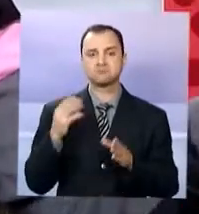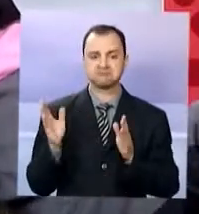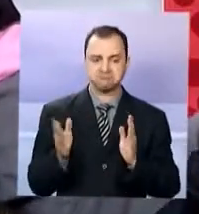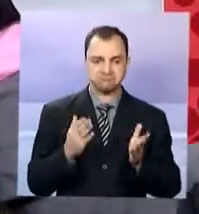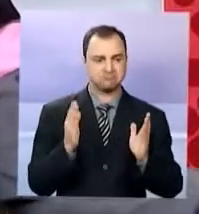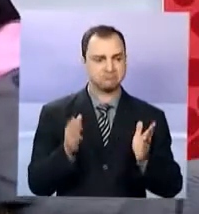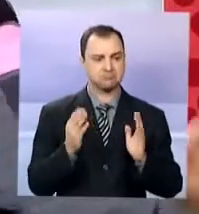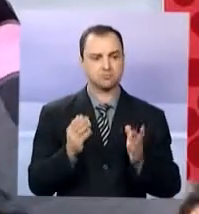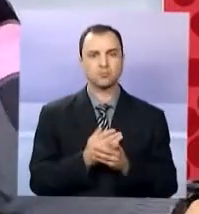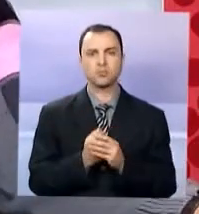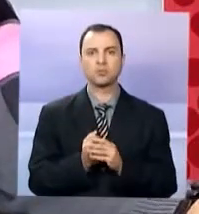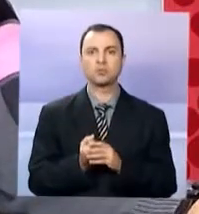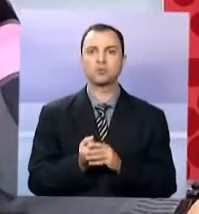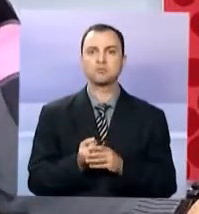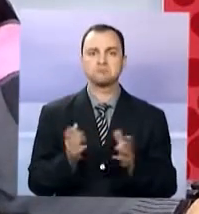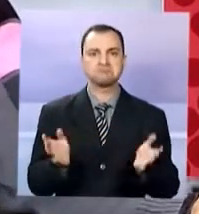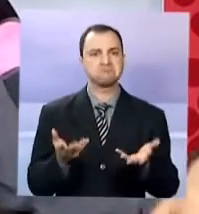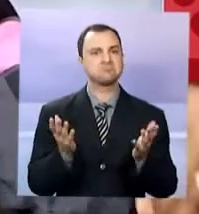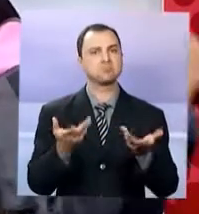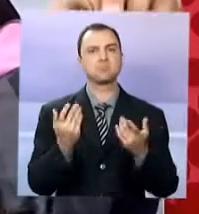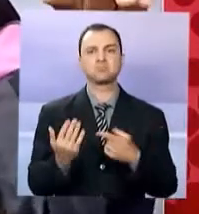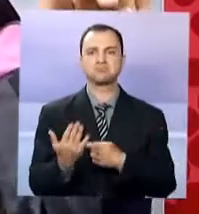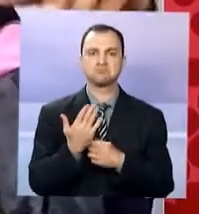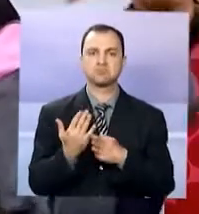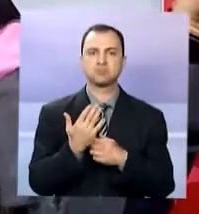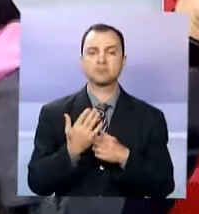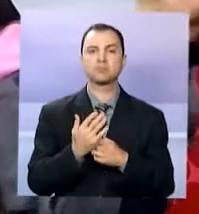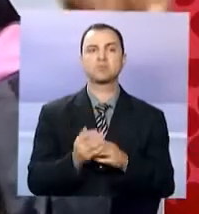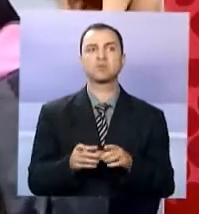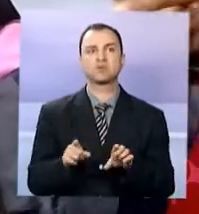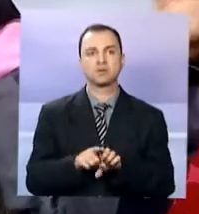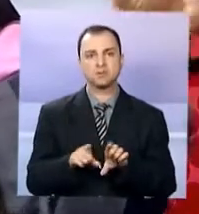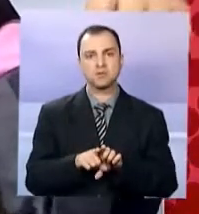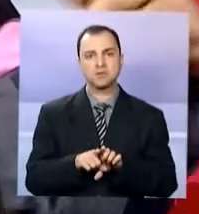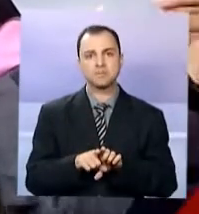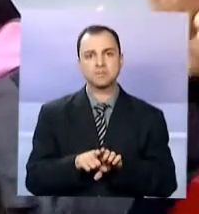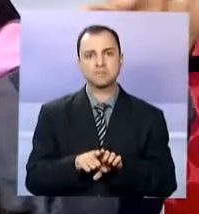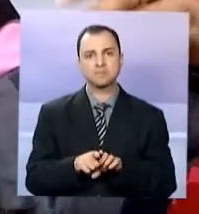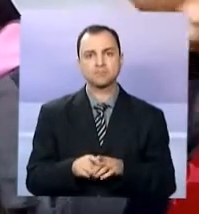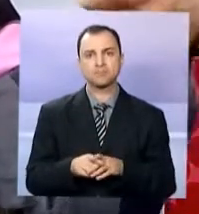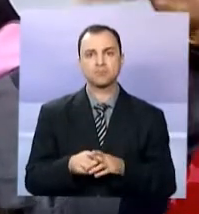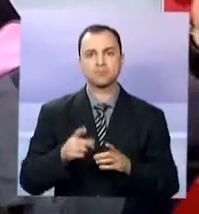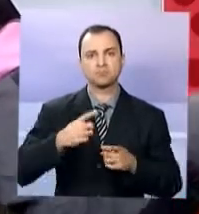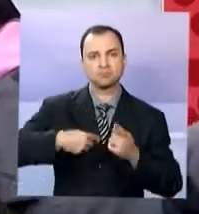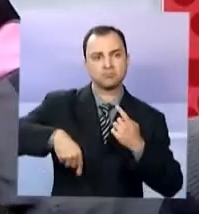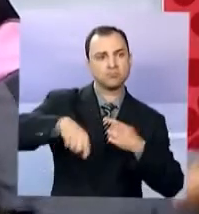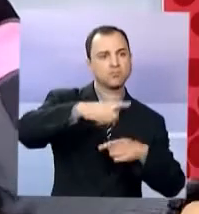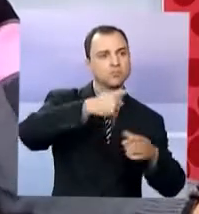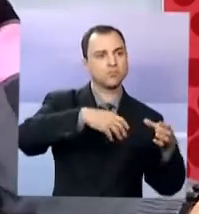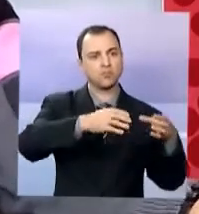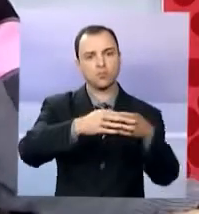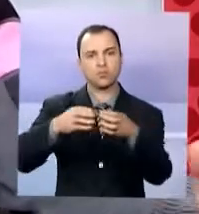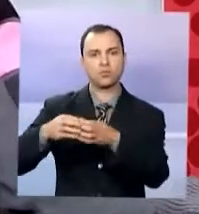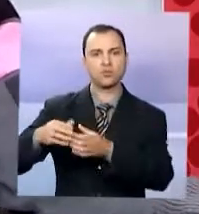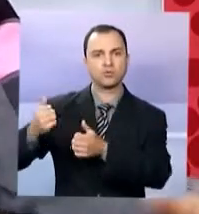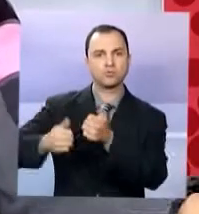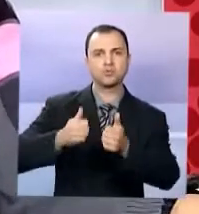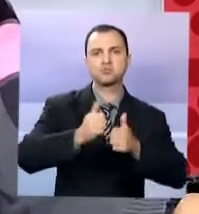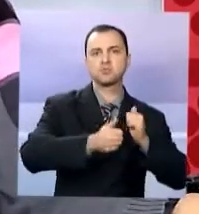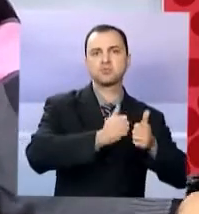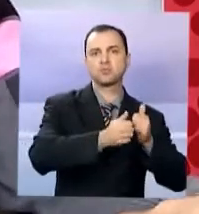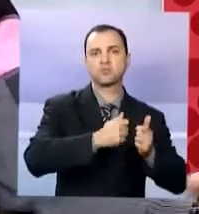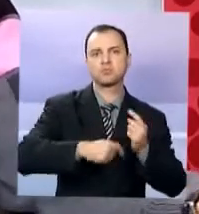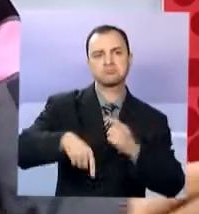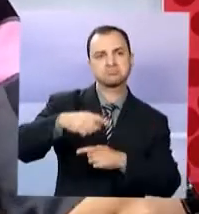vindo com essa toda incisura que tá andando com a gente na própria inter-relação com os outros times nessa a gente